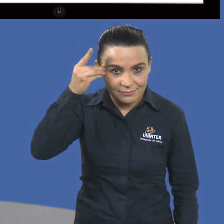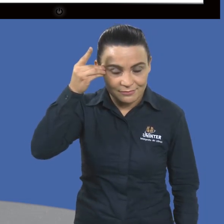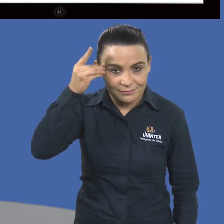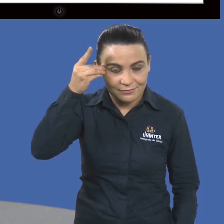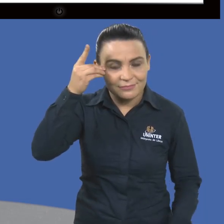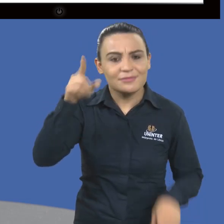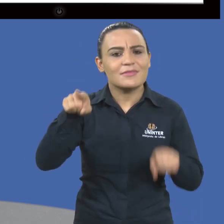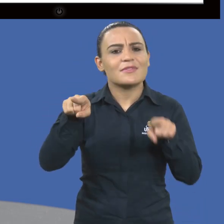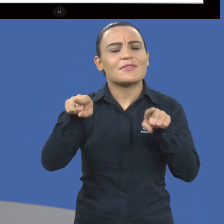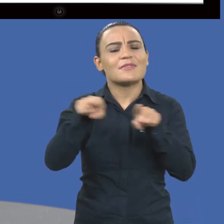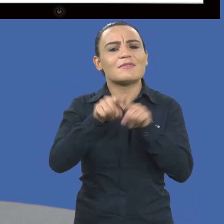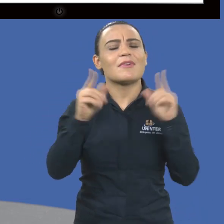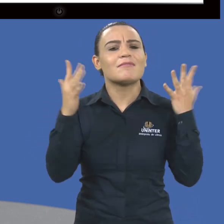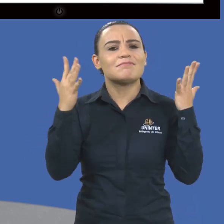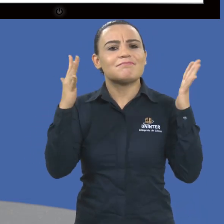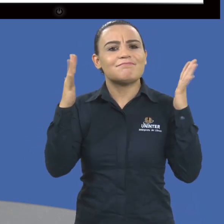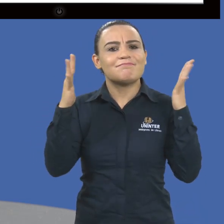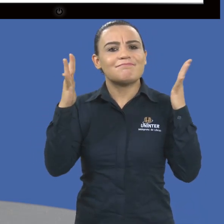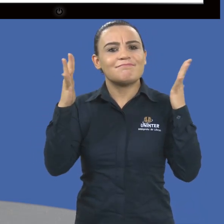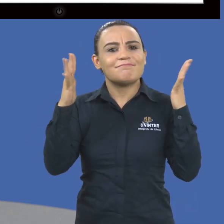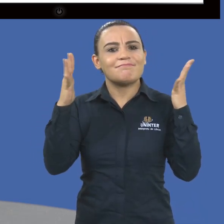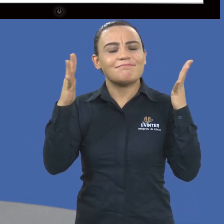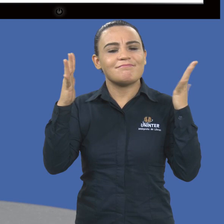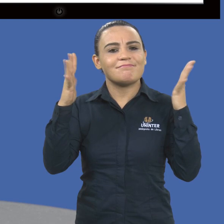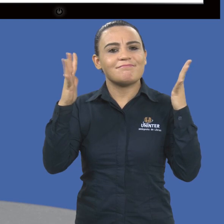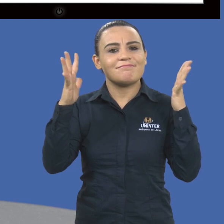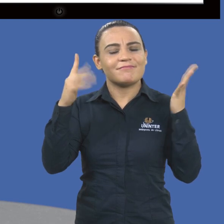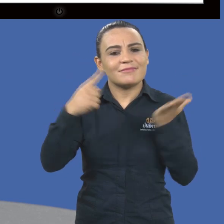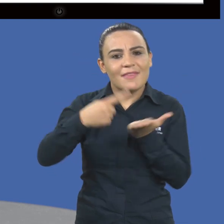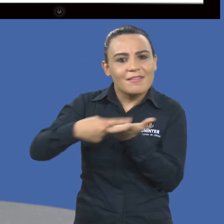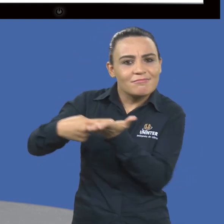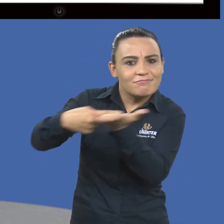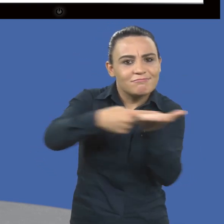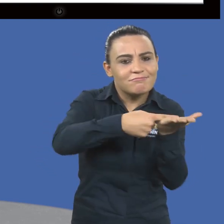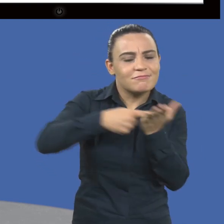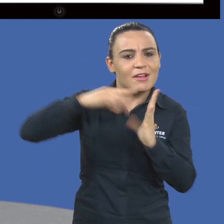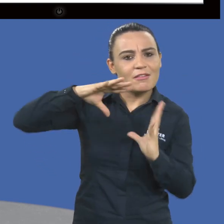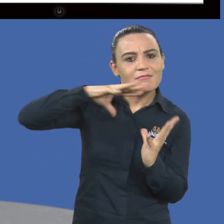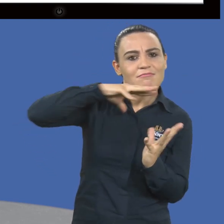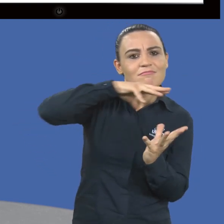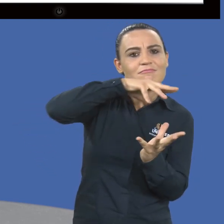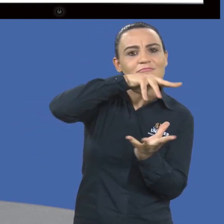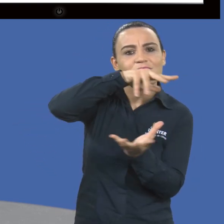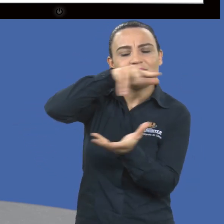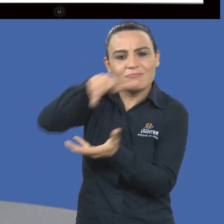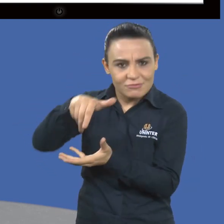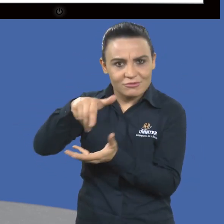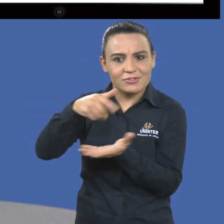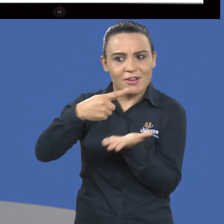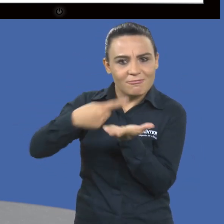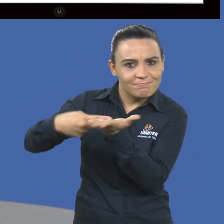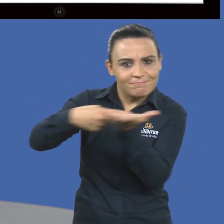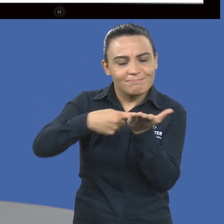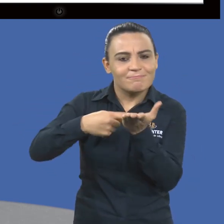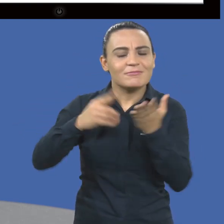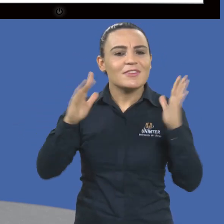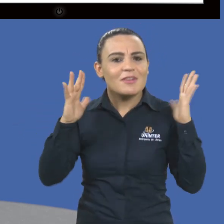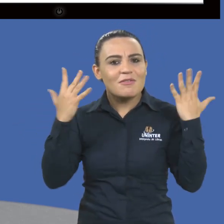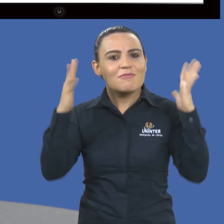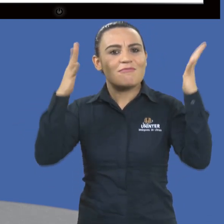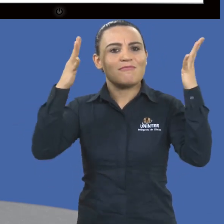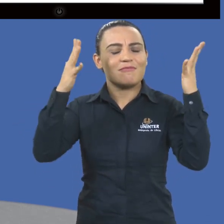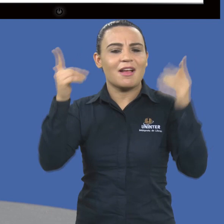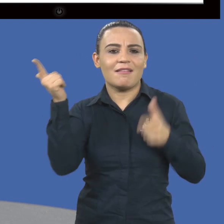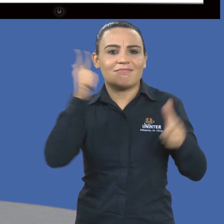Então, é uma comemoração que nós podemos dizer, porque